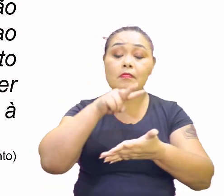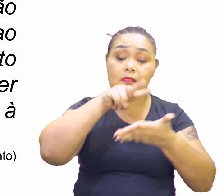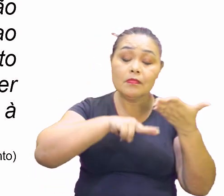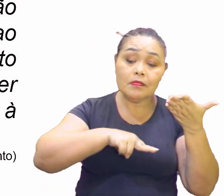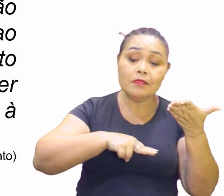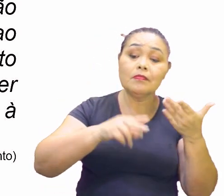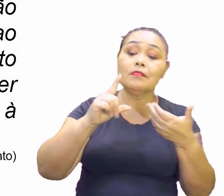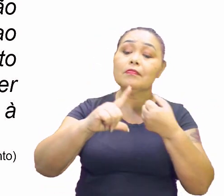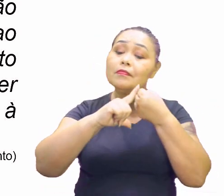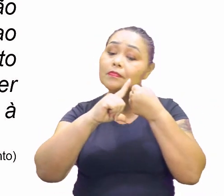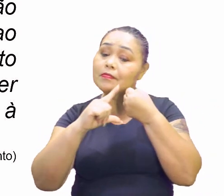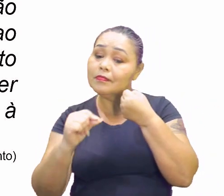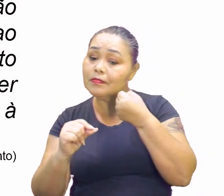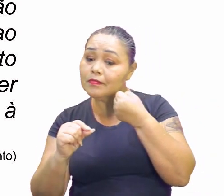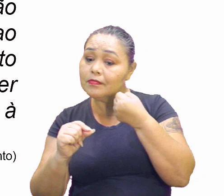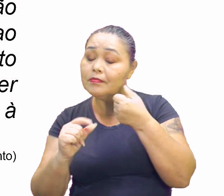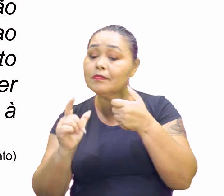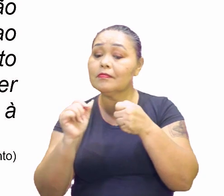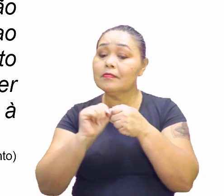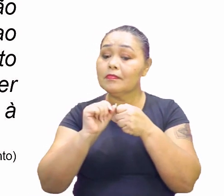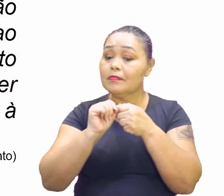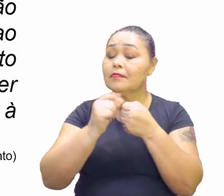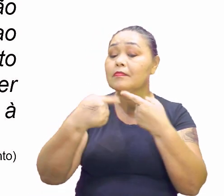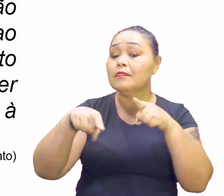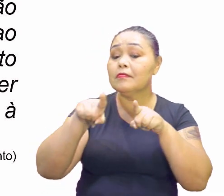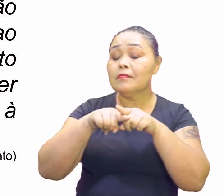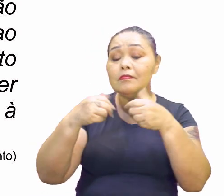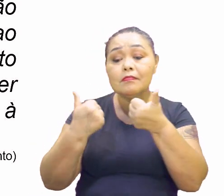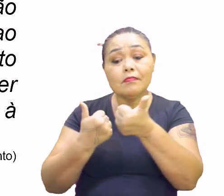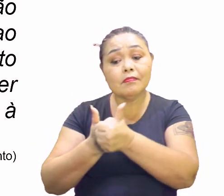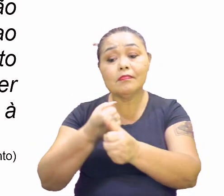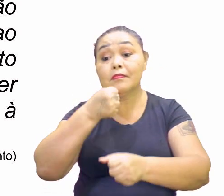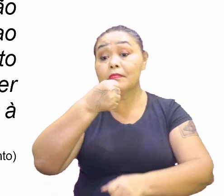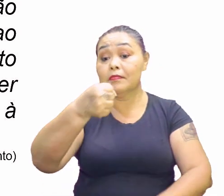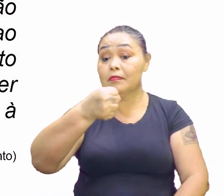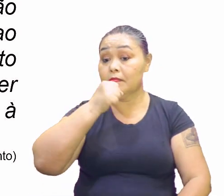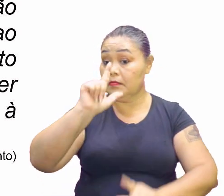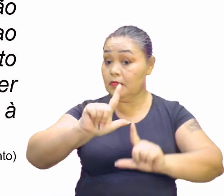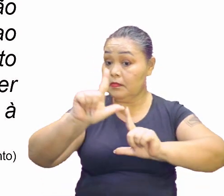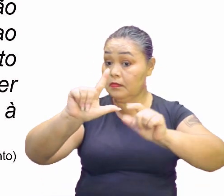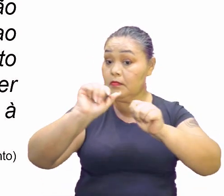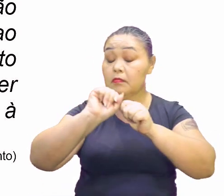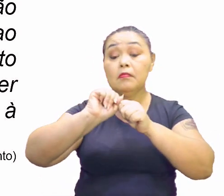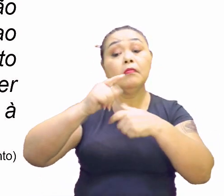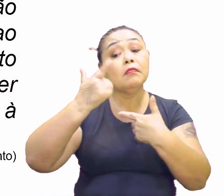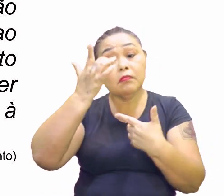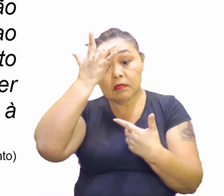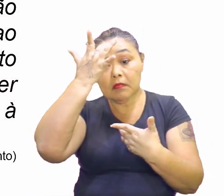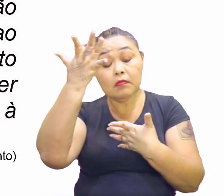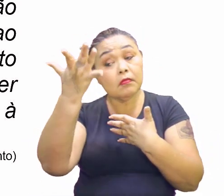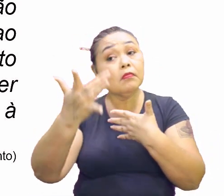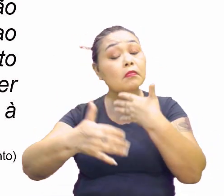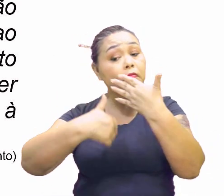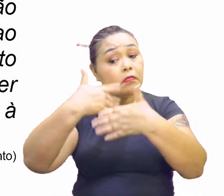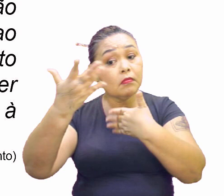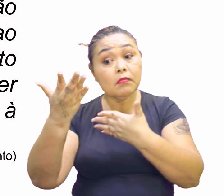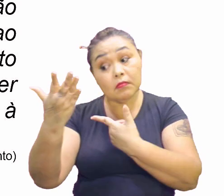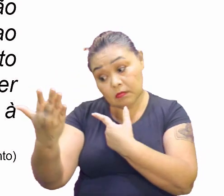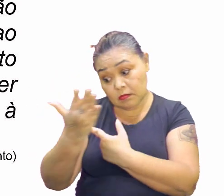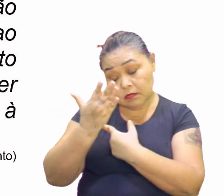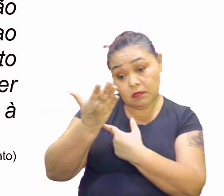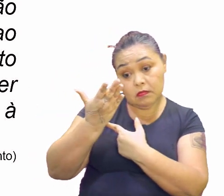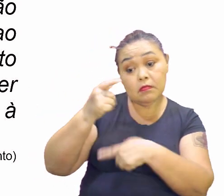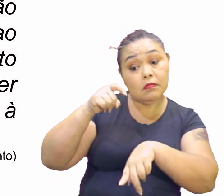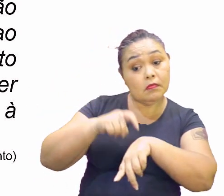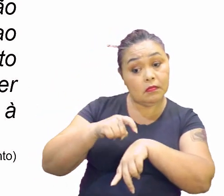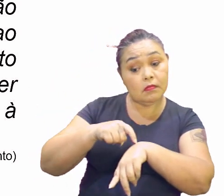os artigos, acompanhe documentários. Isso tudo vai facilitar, vai auxiliar